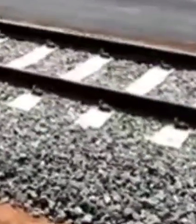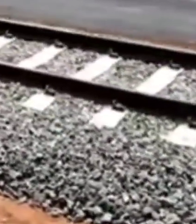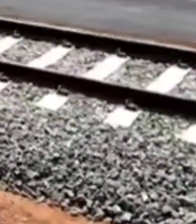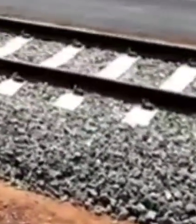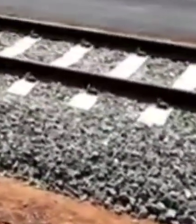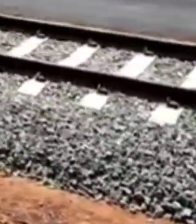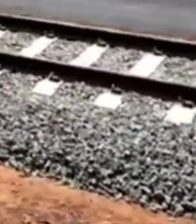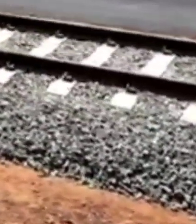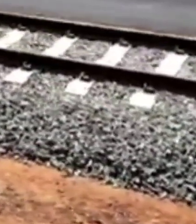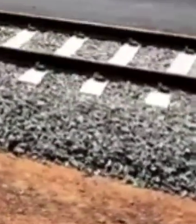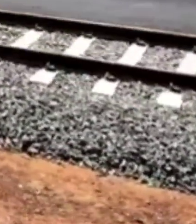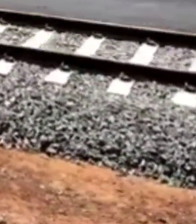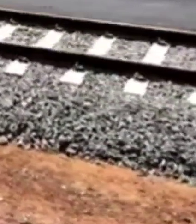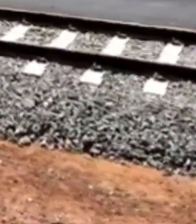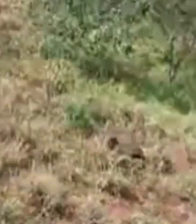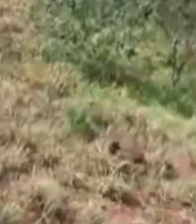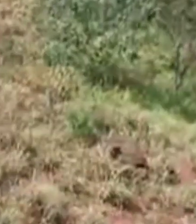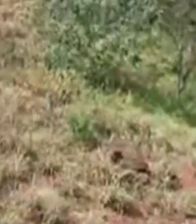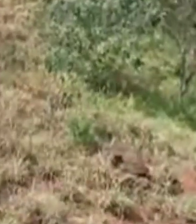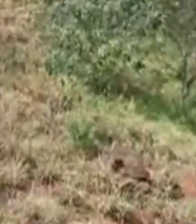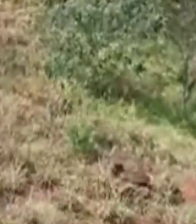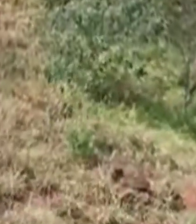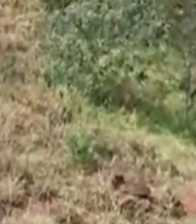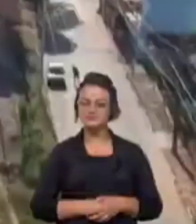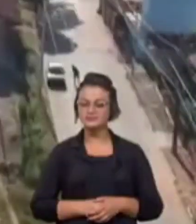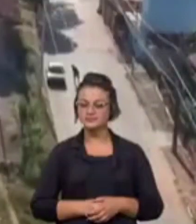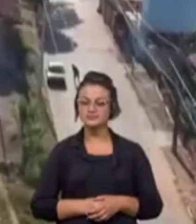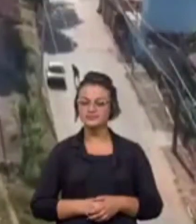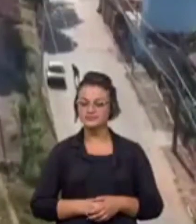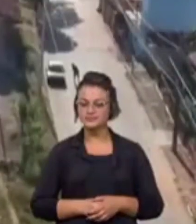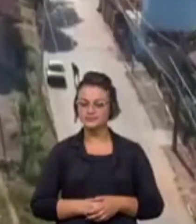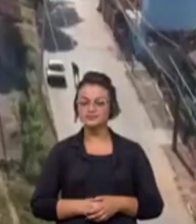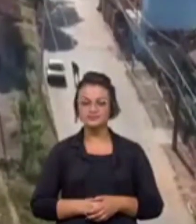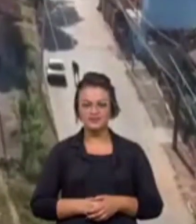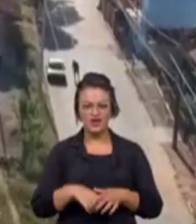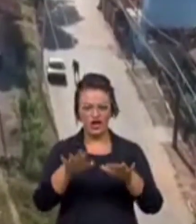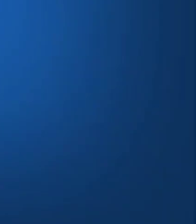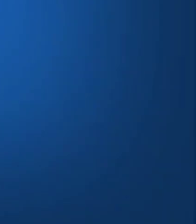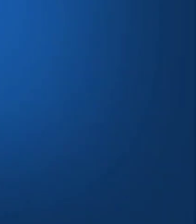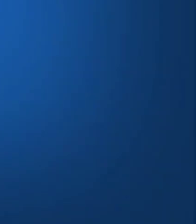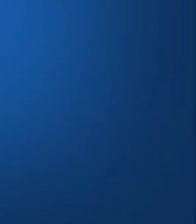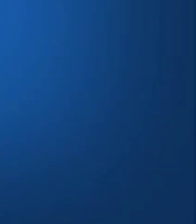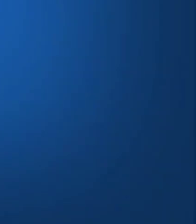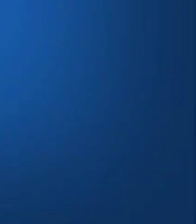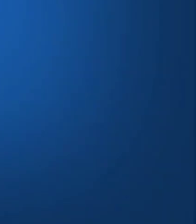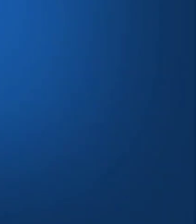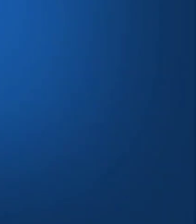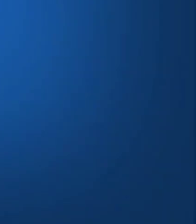Hora da partida.